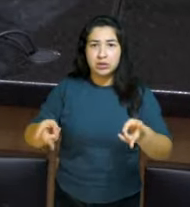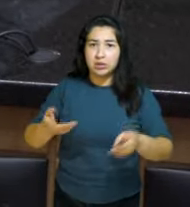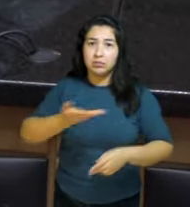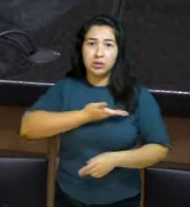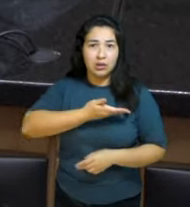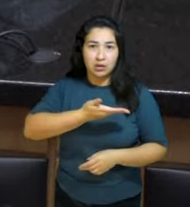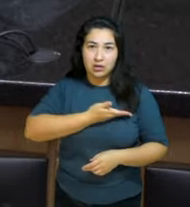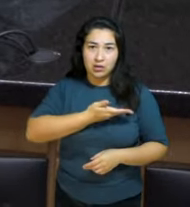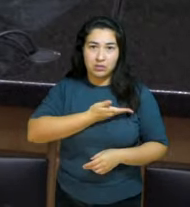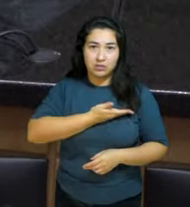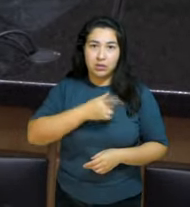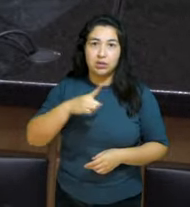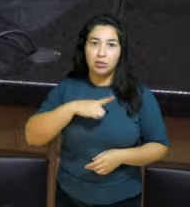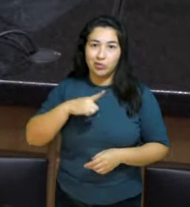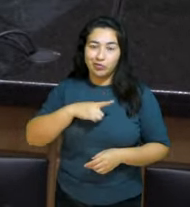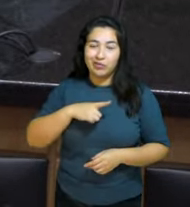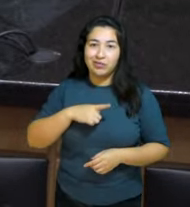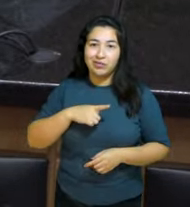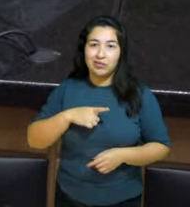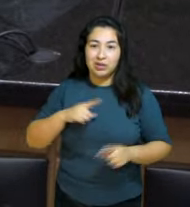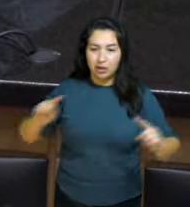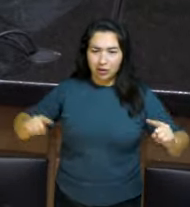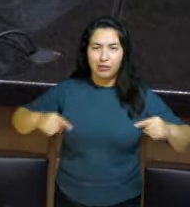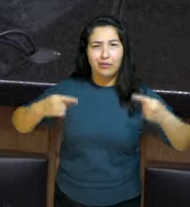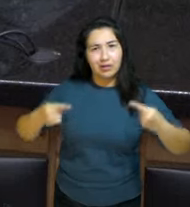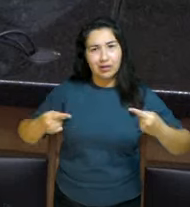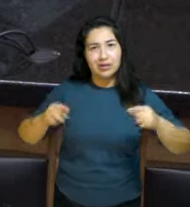entre Blumenau e Joinville, nós estávamos lá.